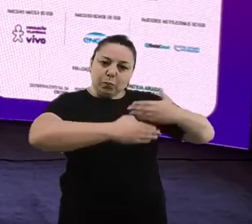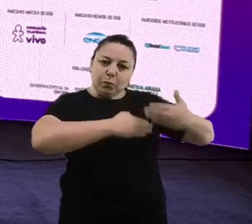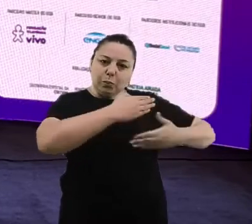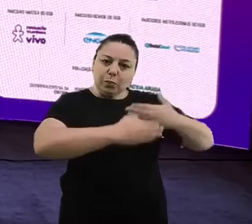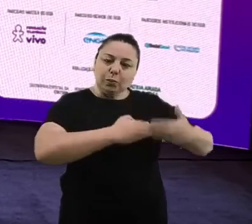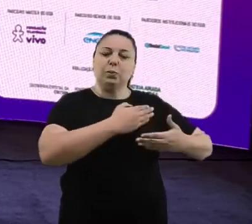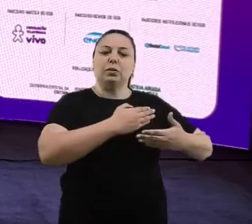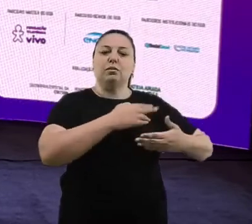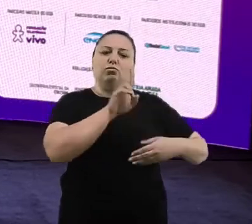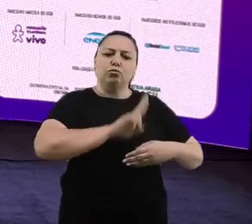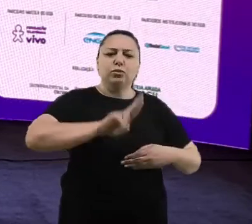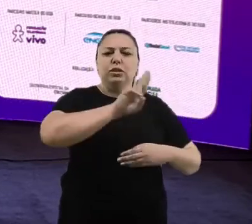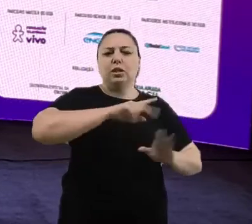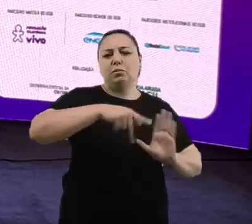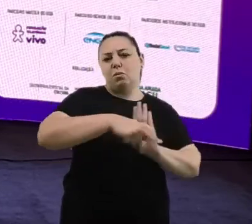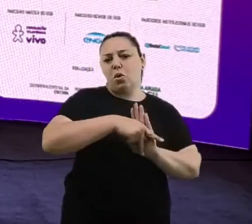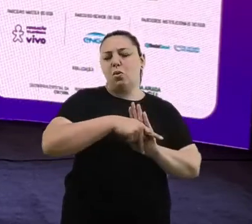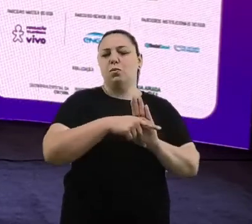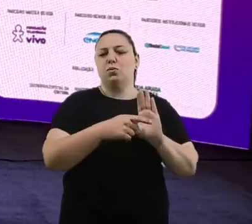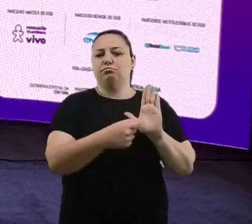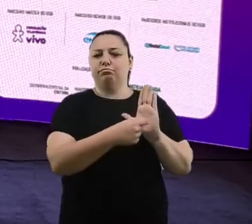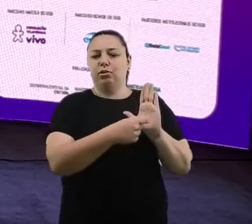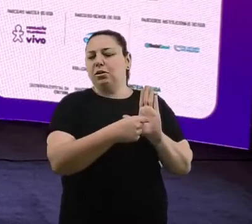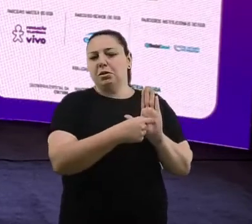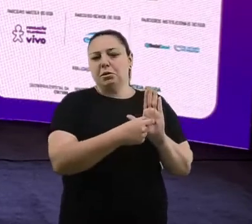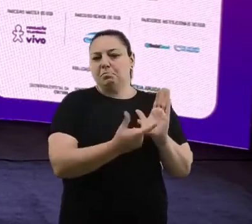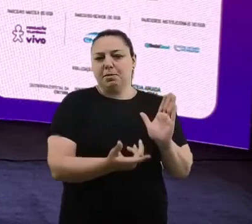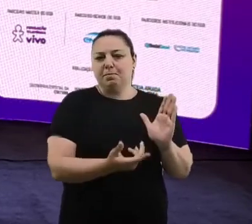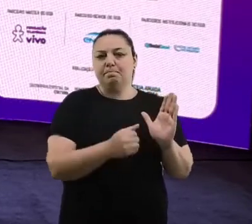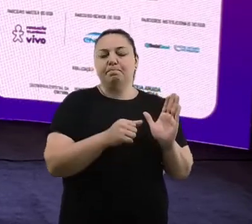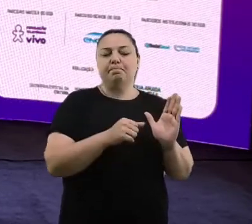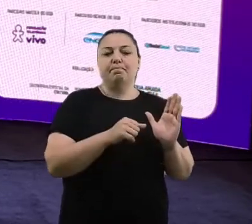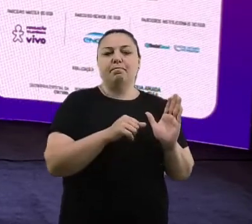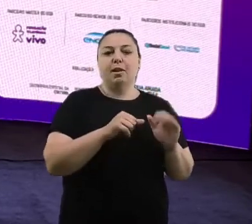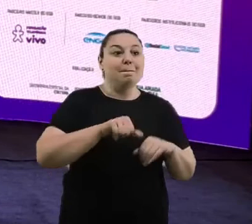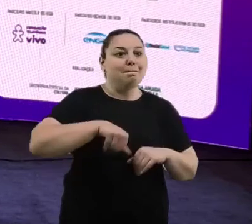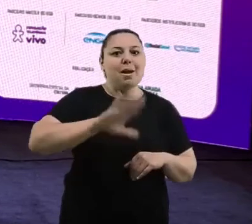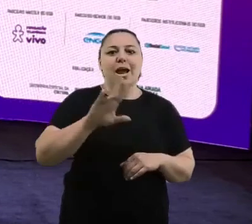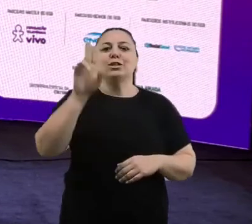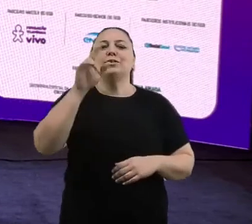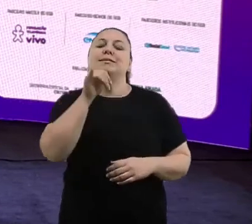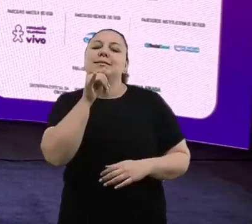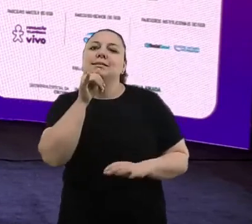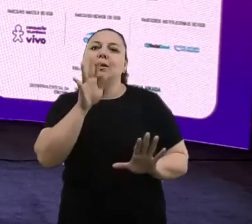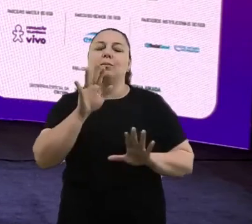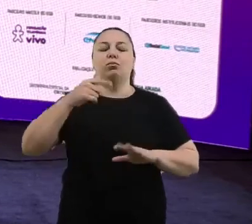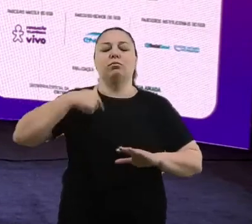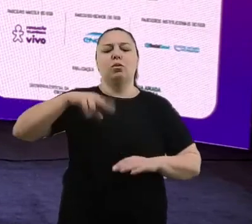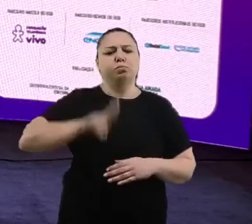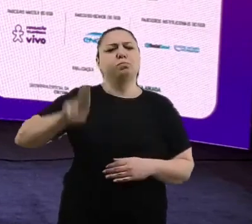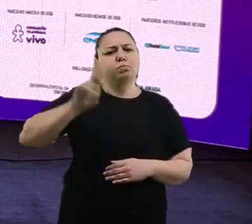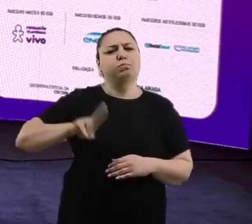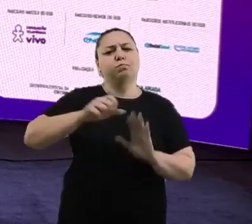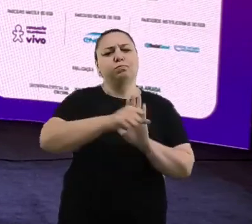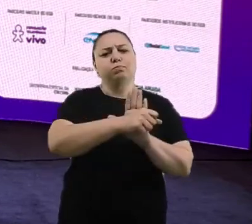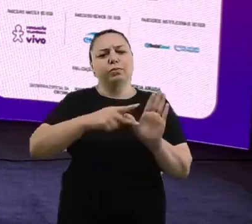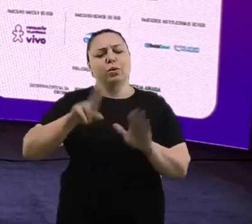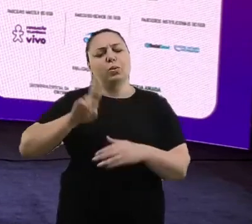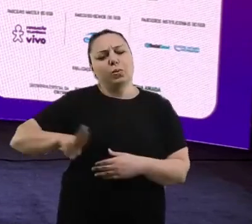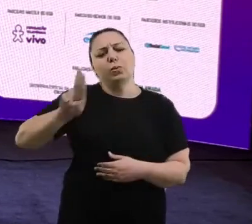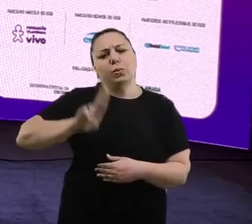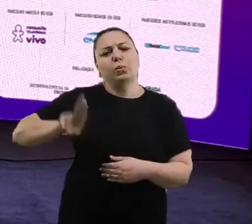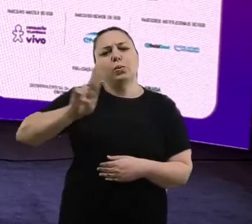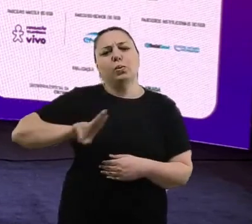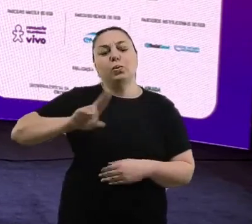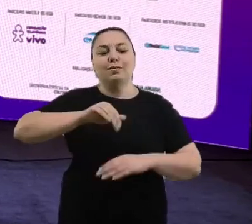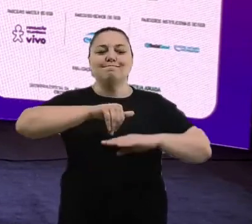memória. Então, também tem isso, quanto mais você utiliza o Yooper, mais o Yooper te conhece, mais o Yooper sabe as suas preferências, e